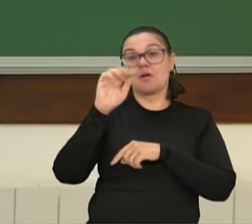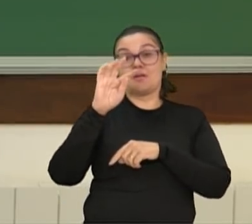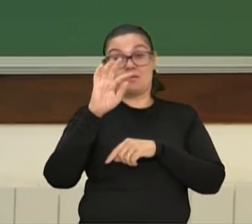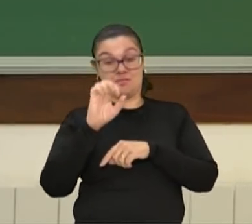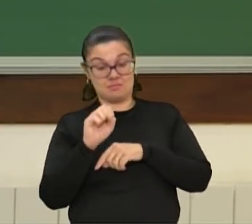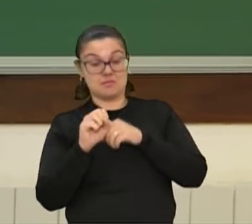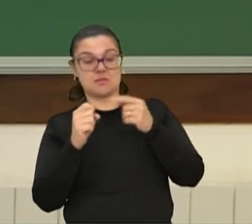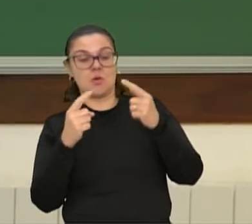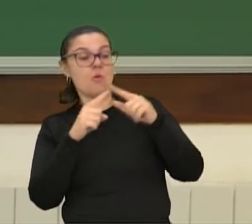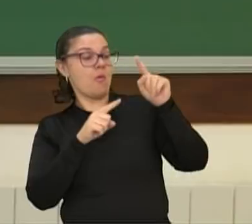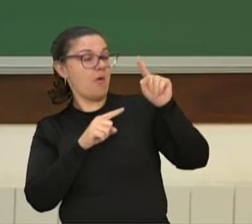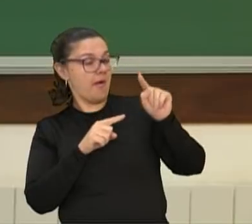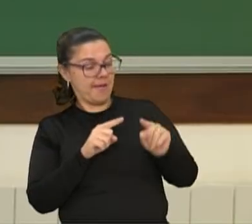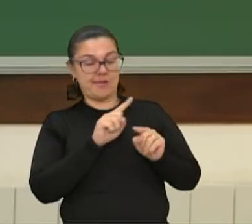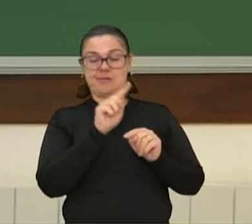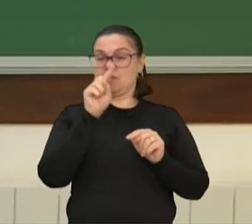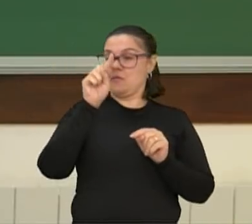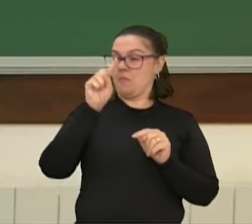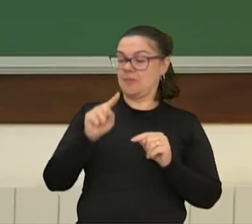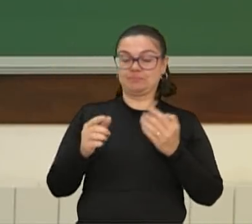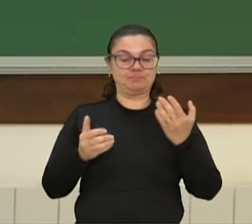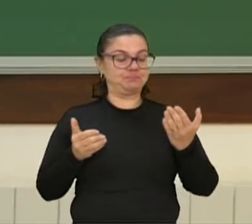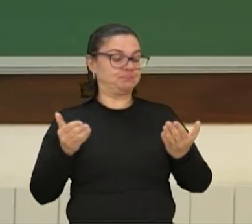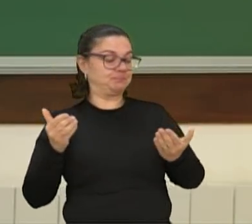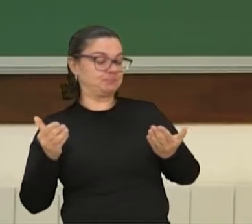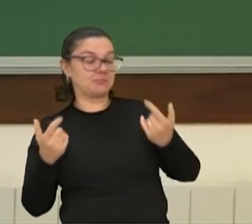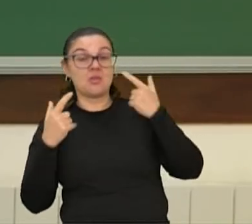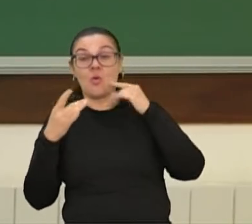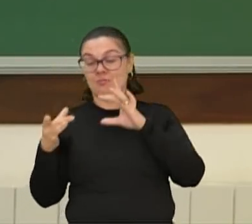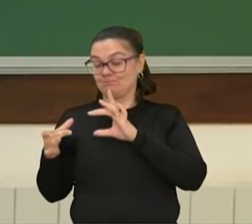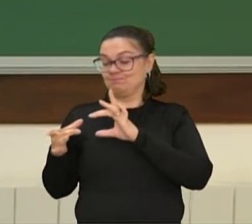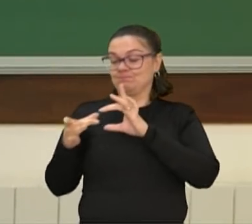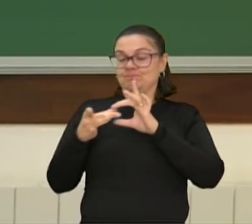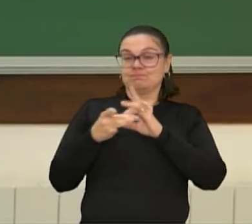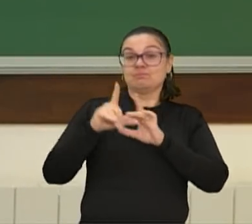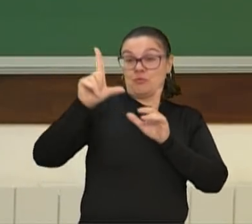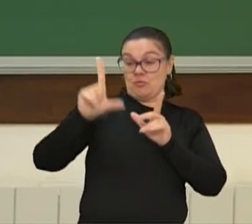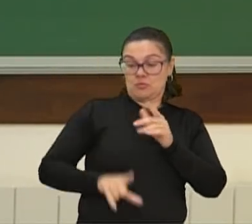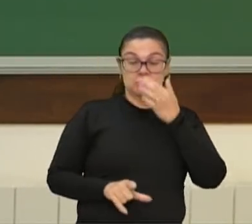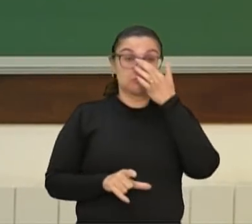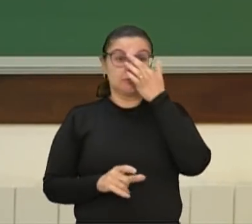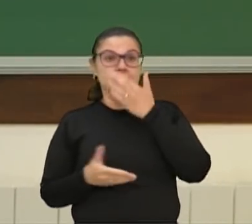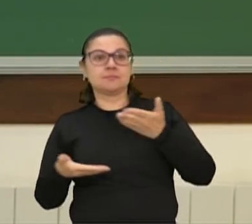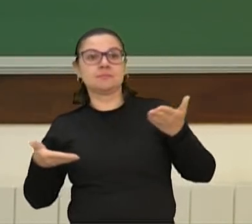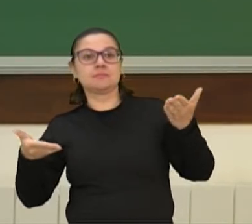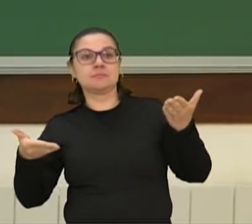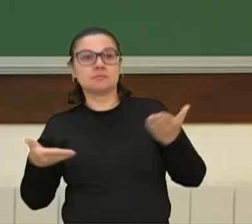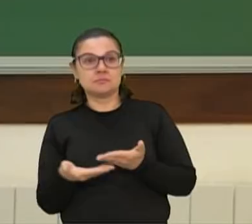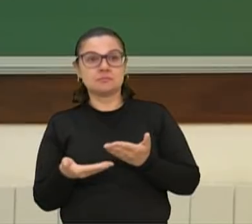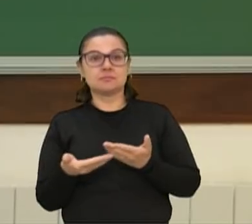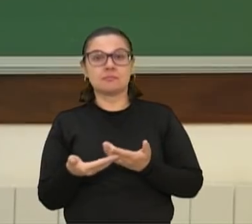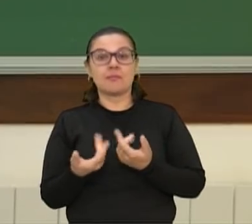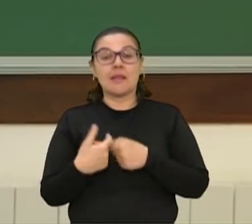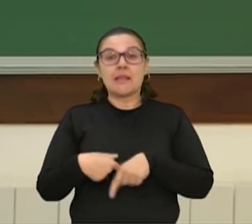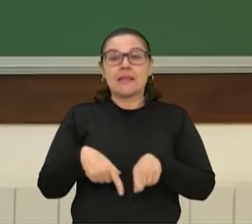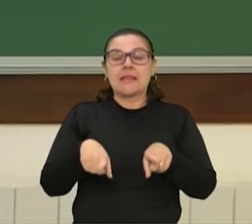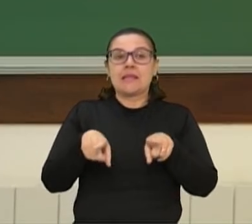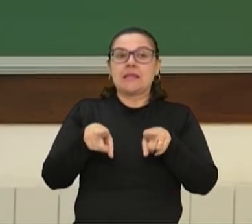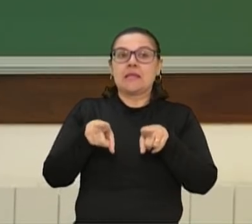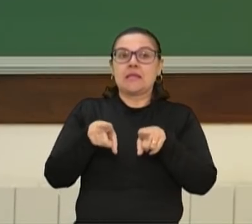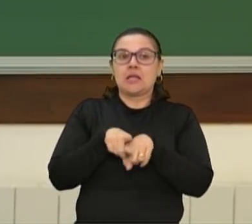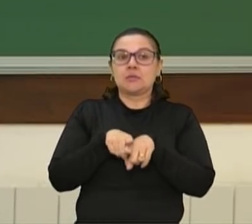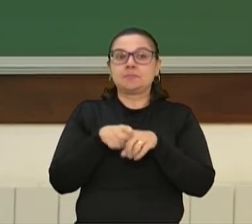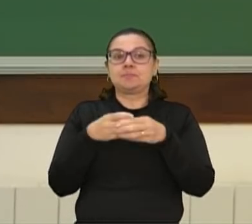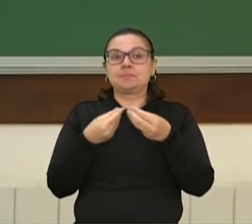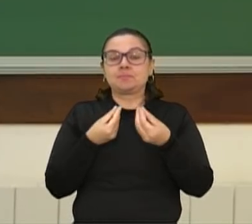é. Então ele limita uma coisa muito lógica nisso daí. E aí ele também dá